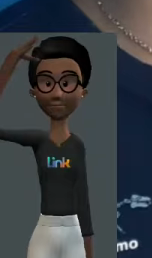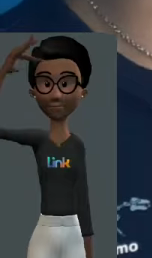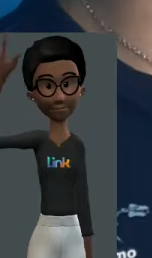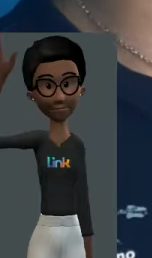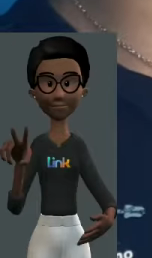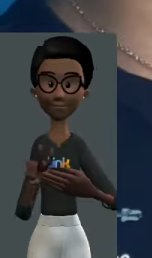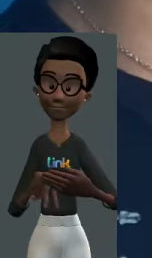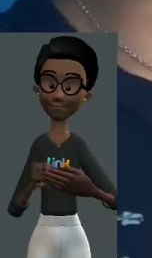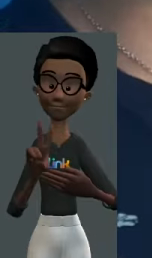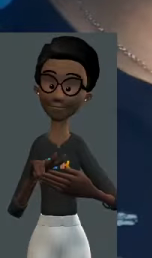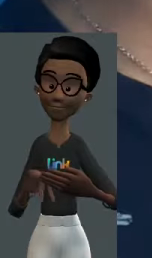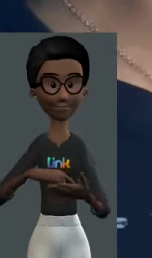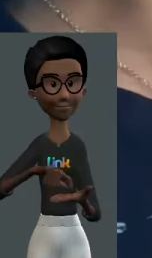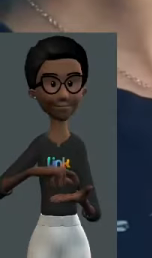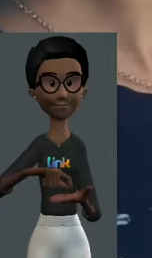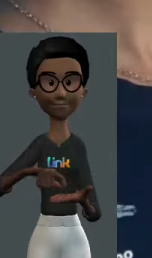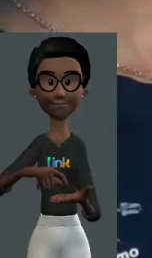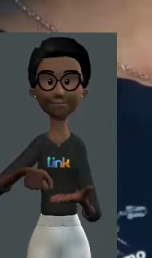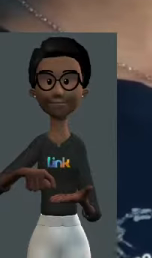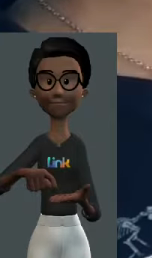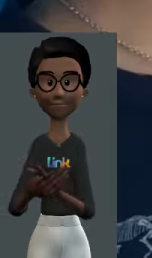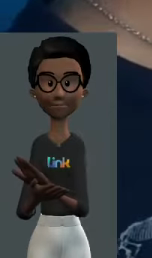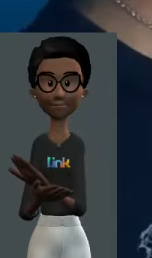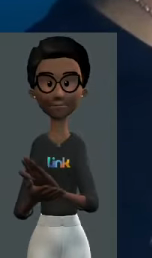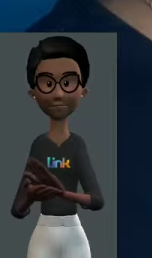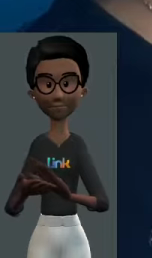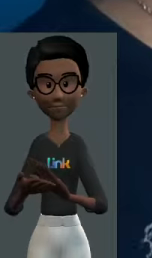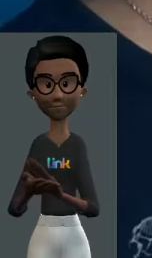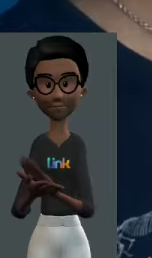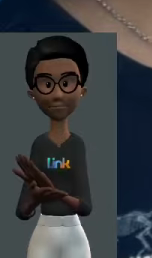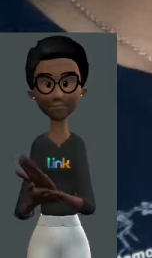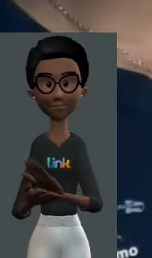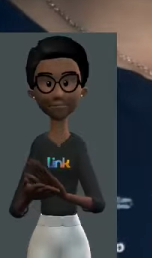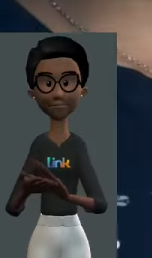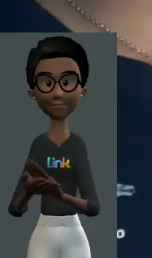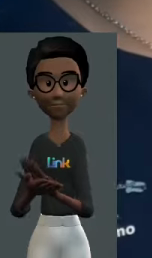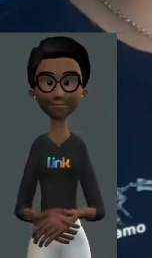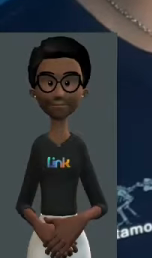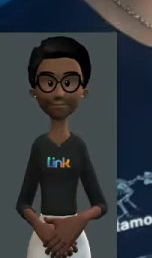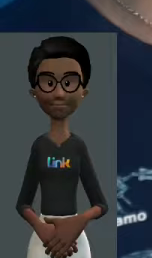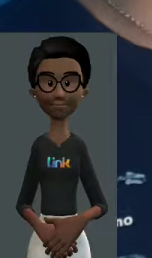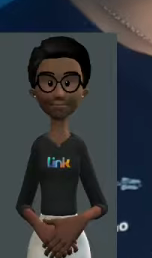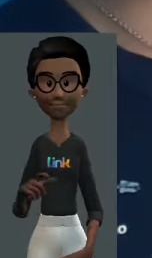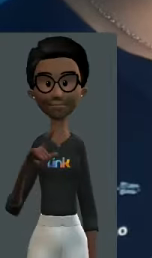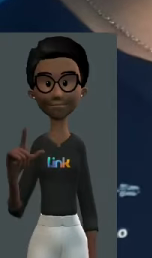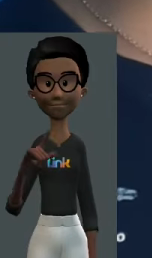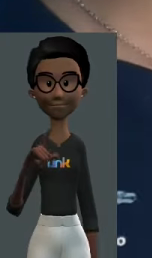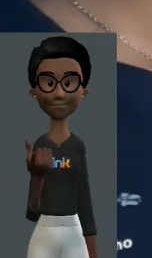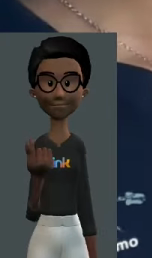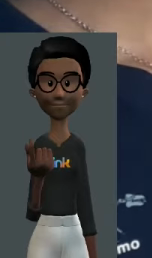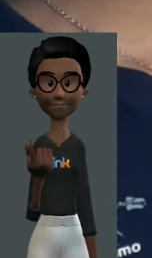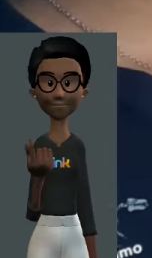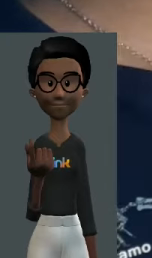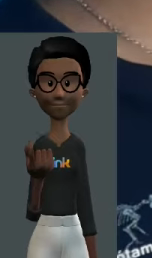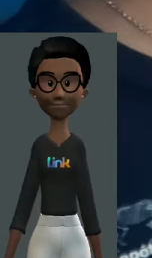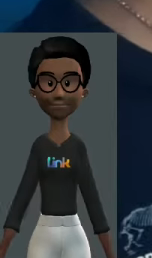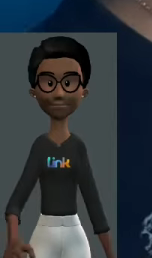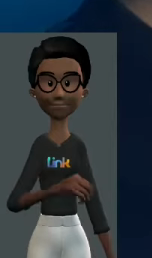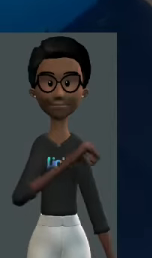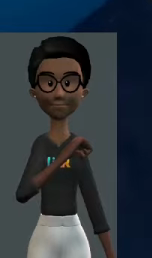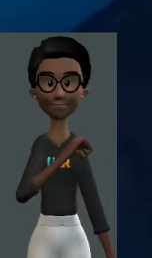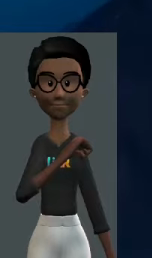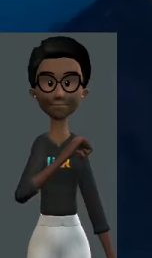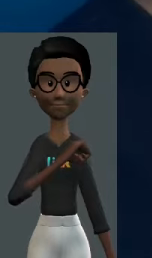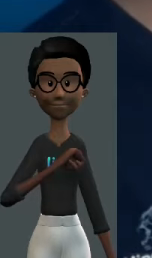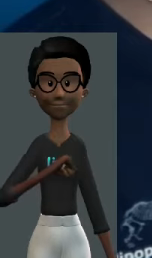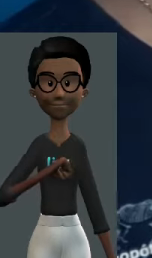ele através dos nossos sentidos, e o mundo das ideias, que é o mundo dos conceitos. Ele também